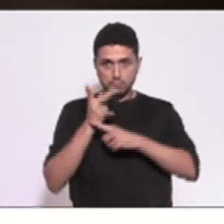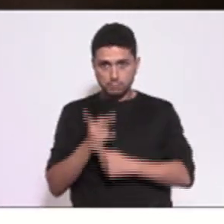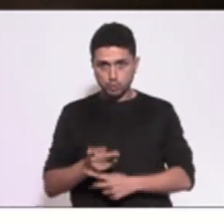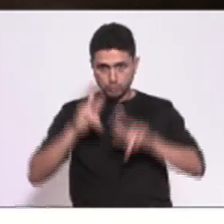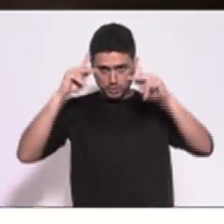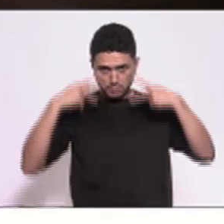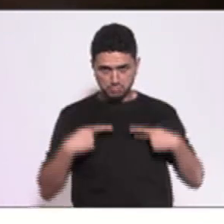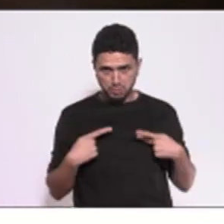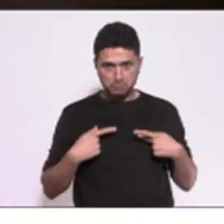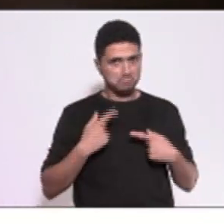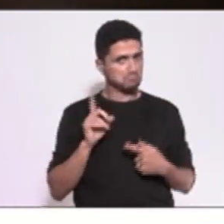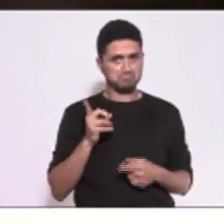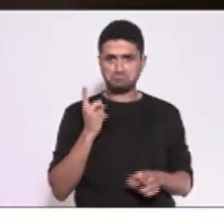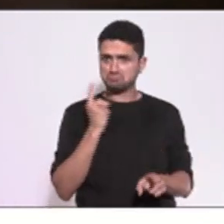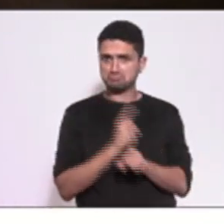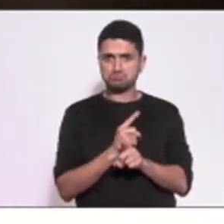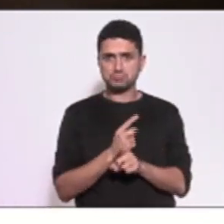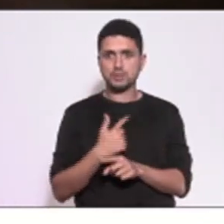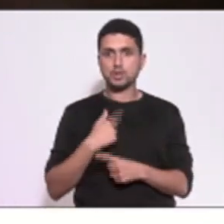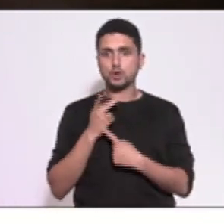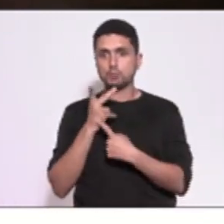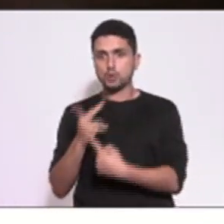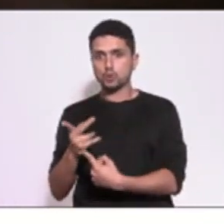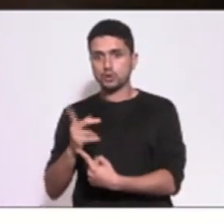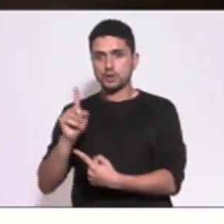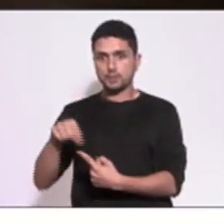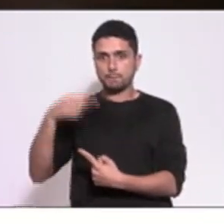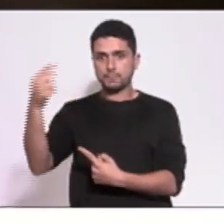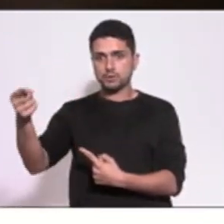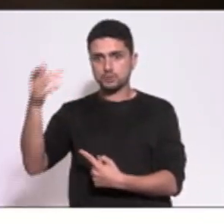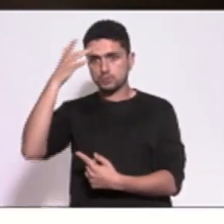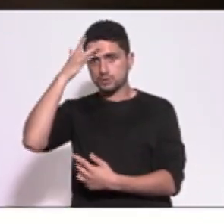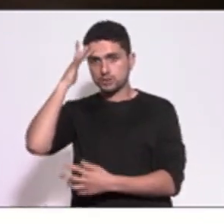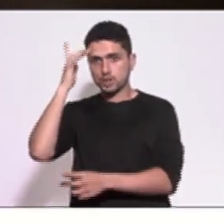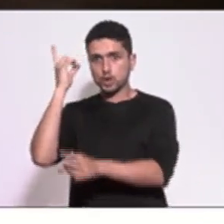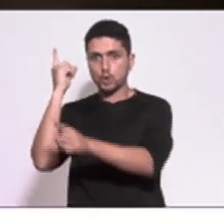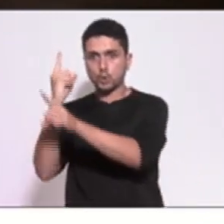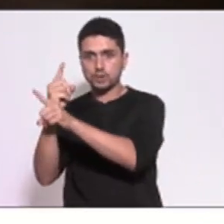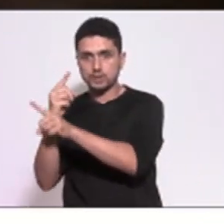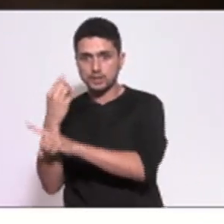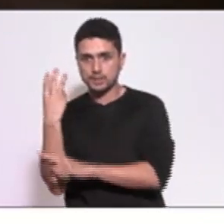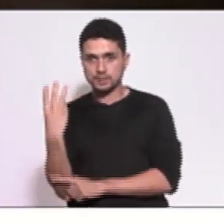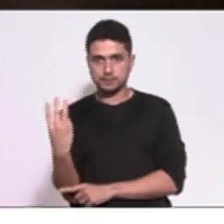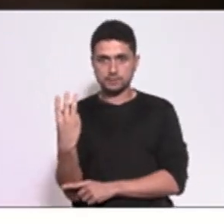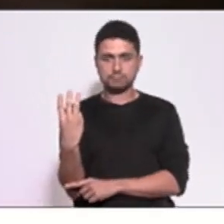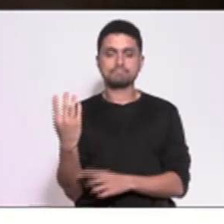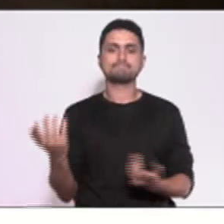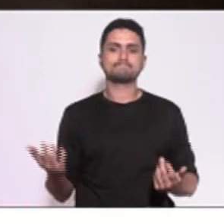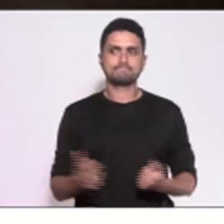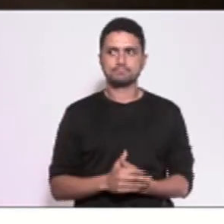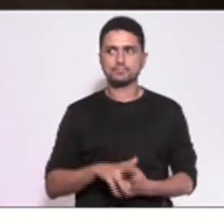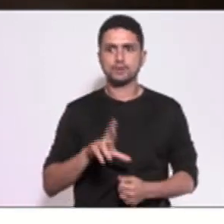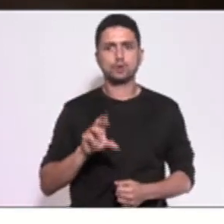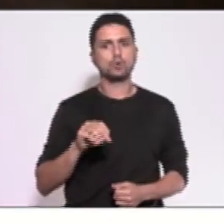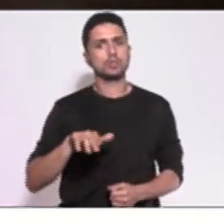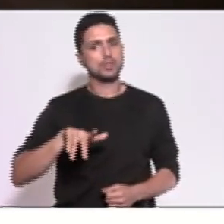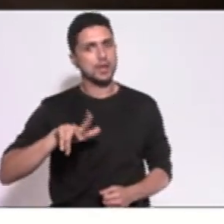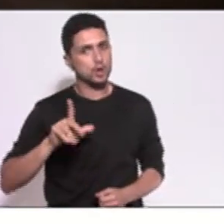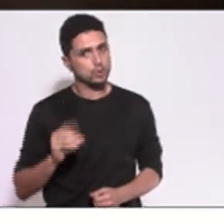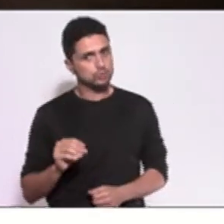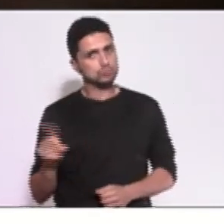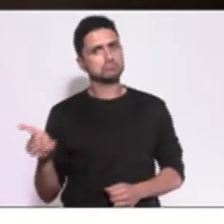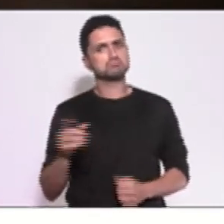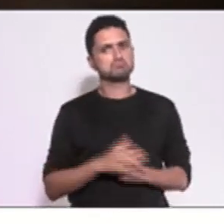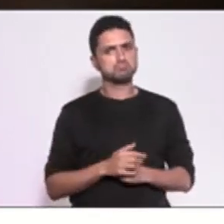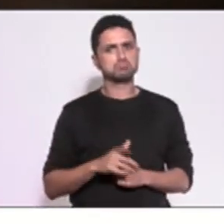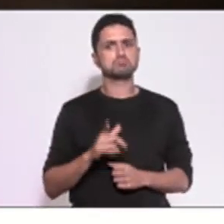não encontrei. E eu procurei o próximo e encontrei os 3. Ronaldo é uma vocação